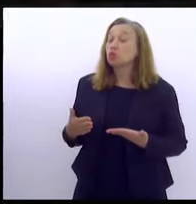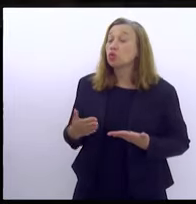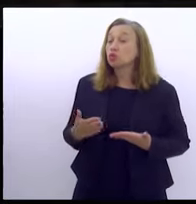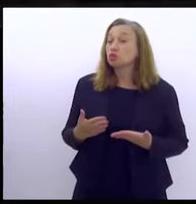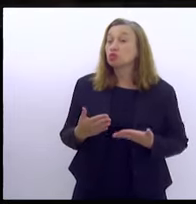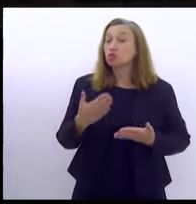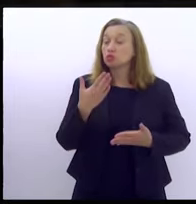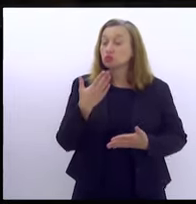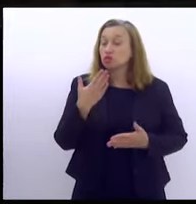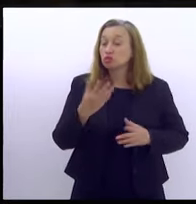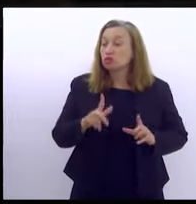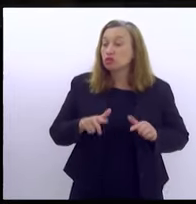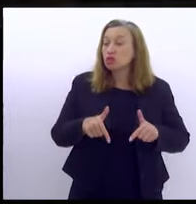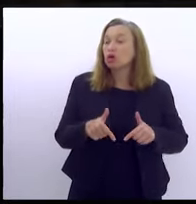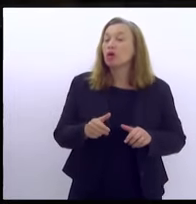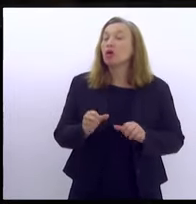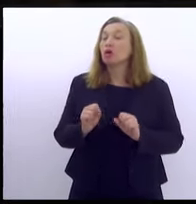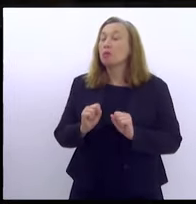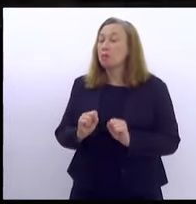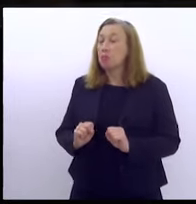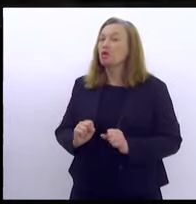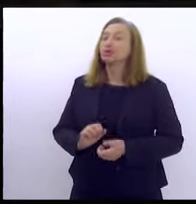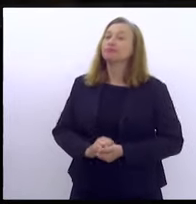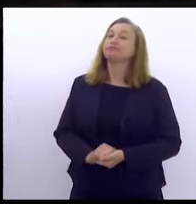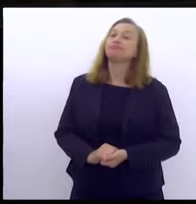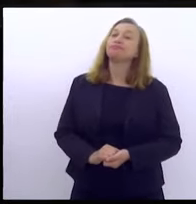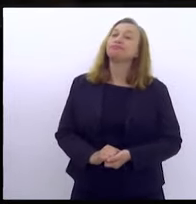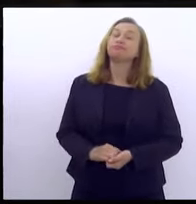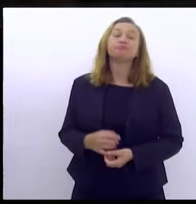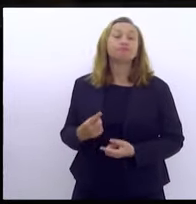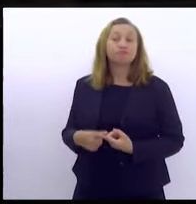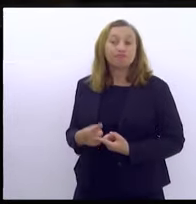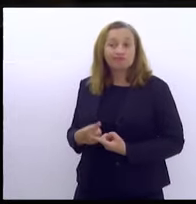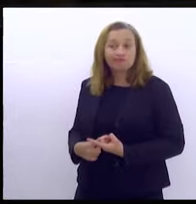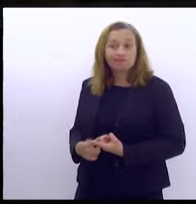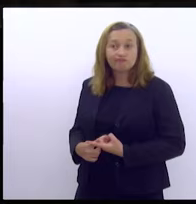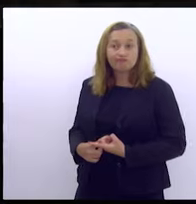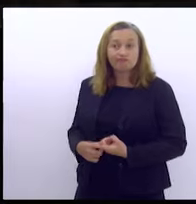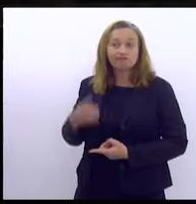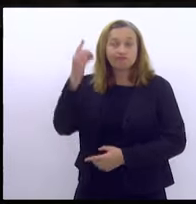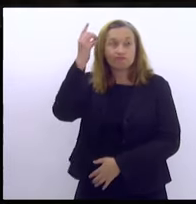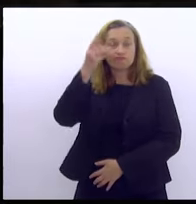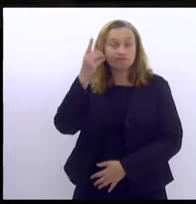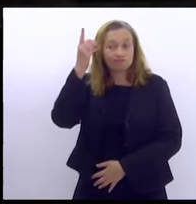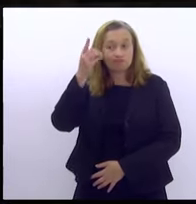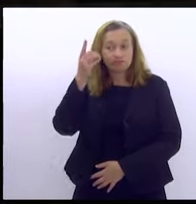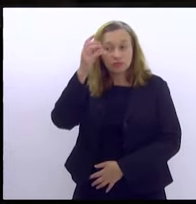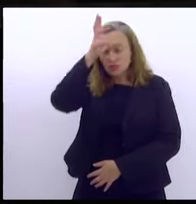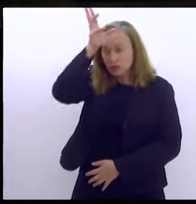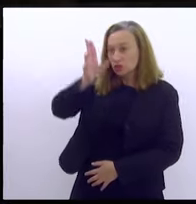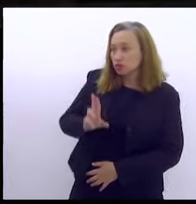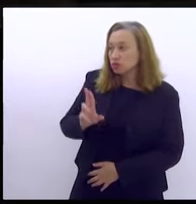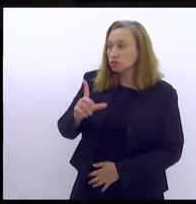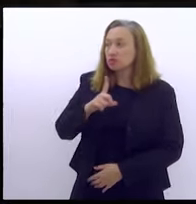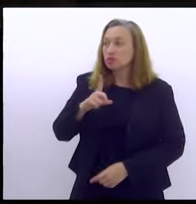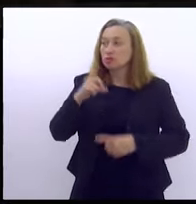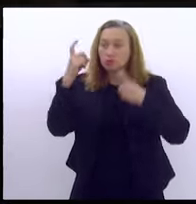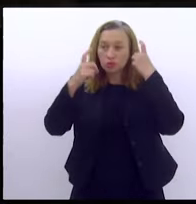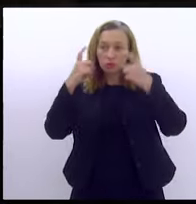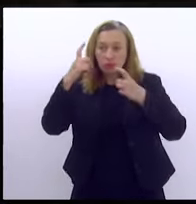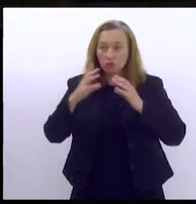providência que podem e devem ser tomados. Por que, deputada Tia Ju, nós temos tanta preocupação com as